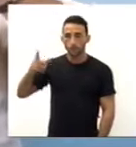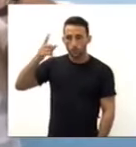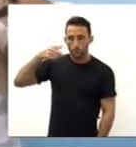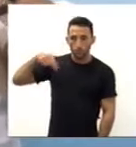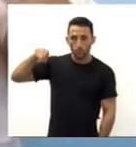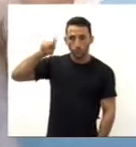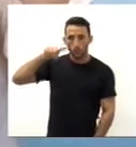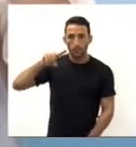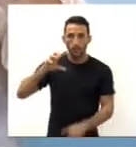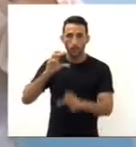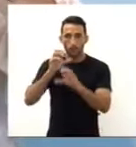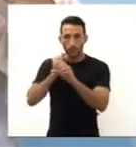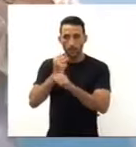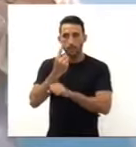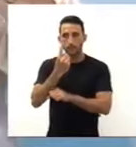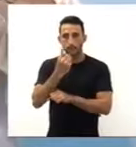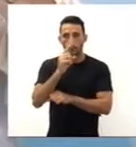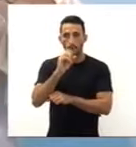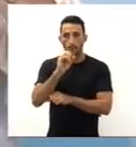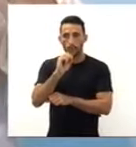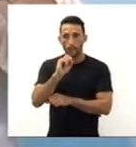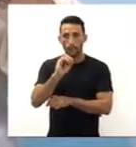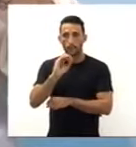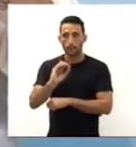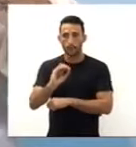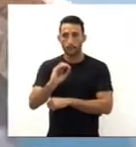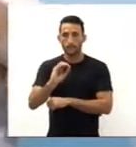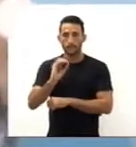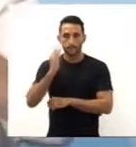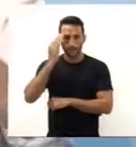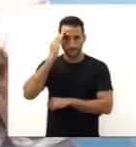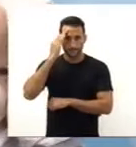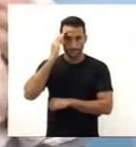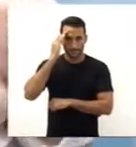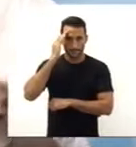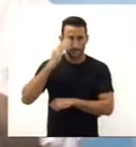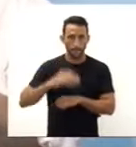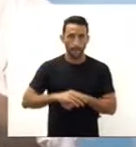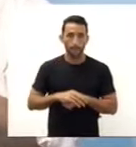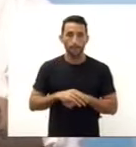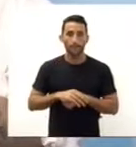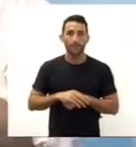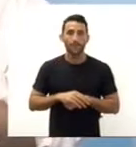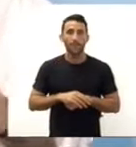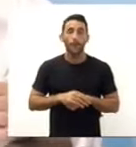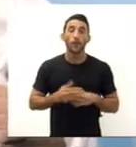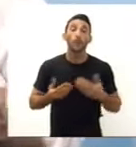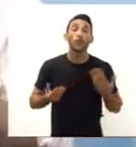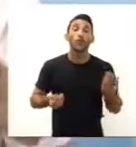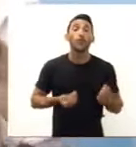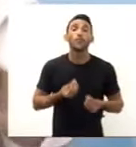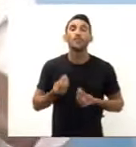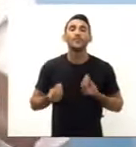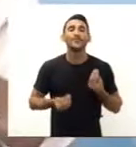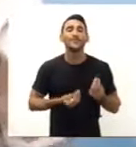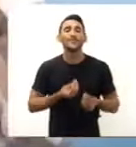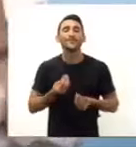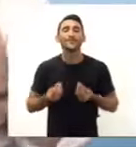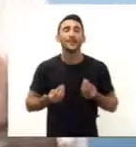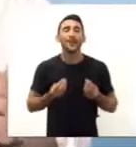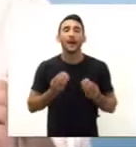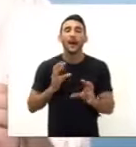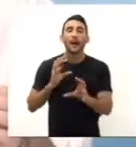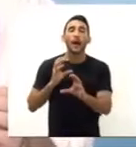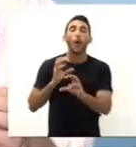vai dar quanto? 180 graus. Ok? Então, vamos ver como calcula o seno e